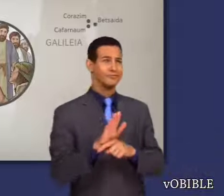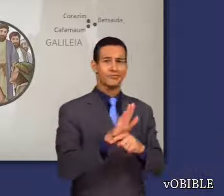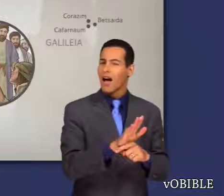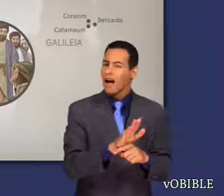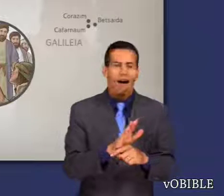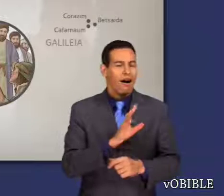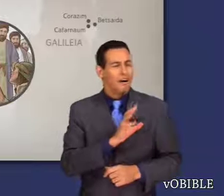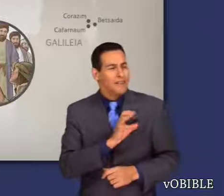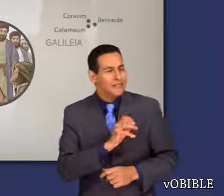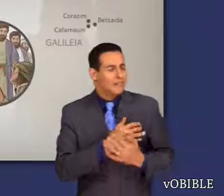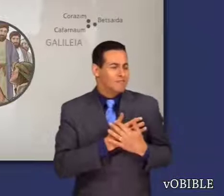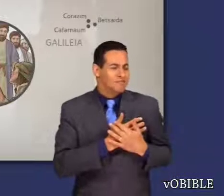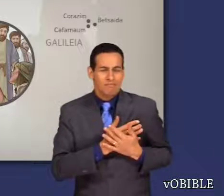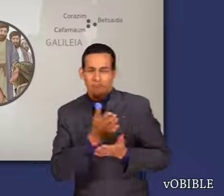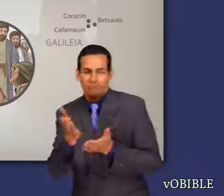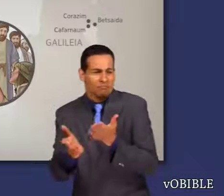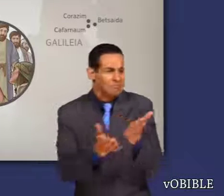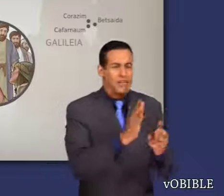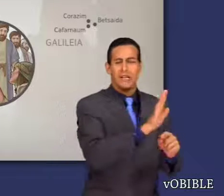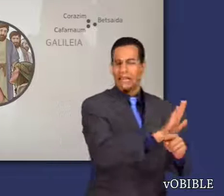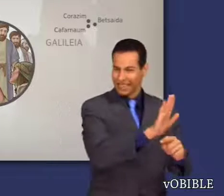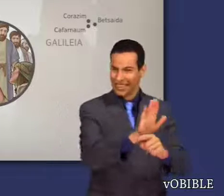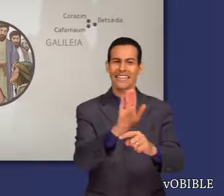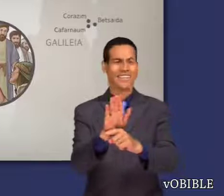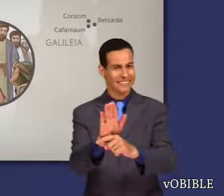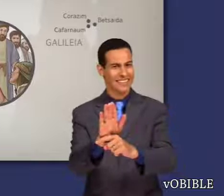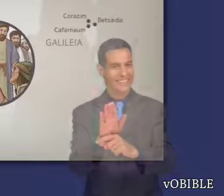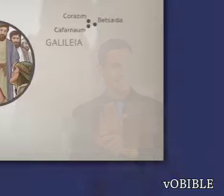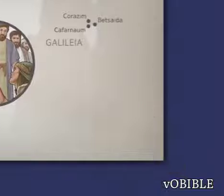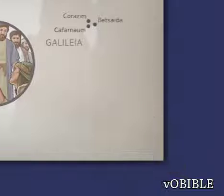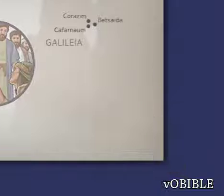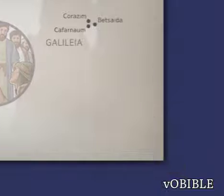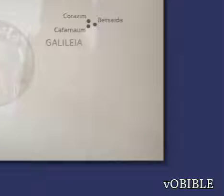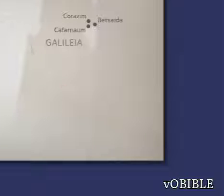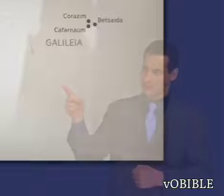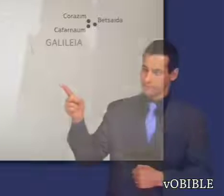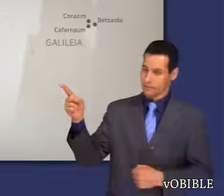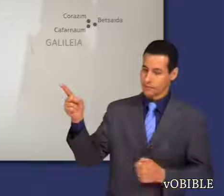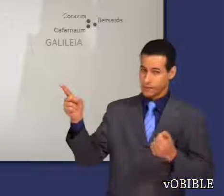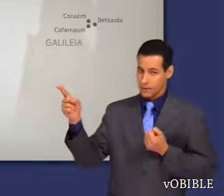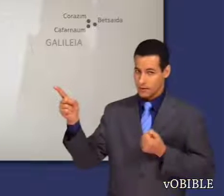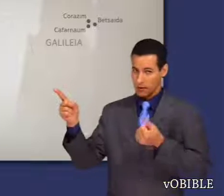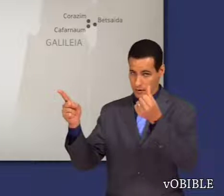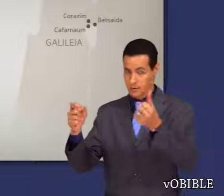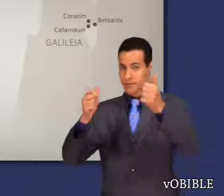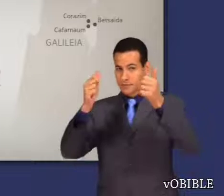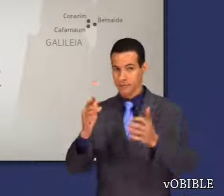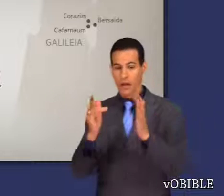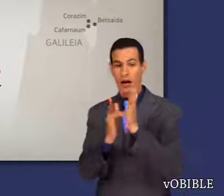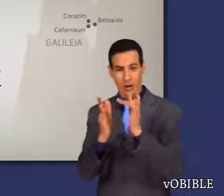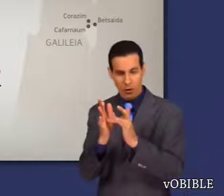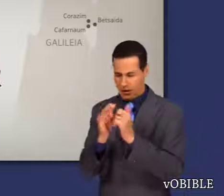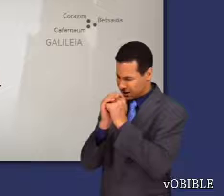curou. Ele também fala da compaixão de Jesus pelas pessoas que ele curava. O capítulo 6 mostra